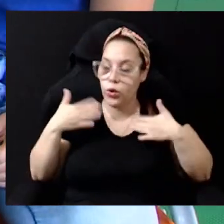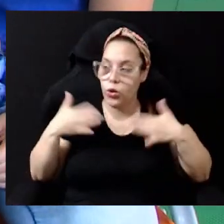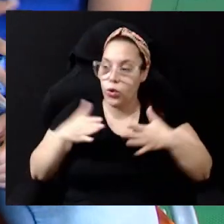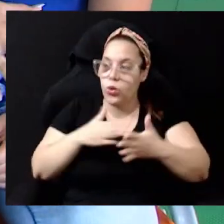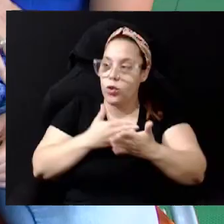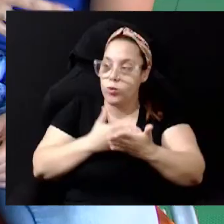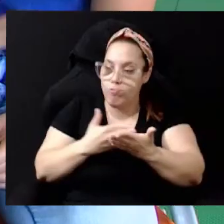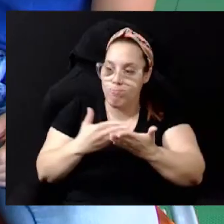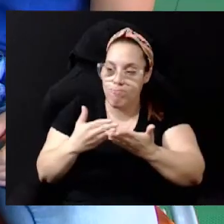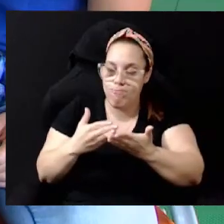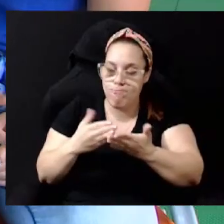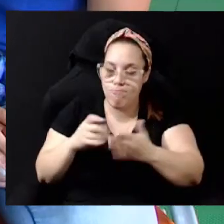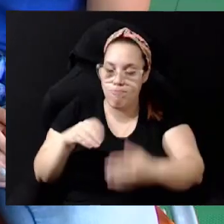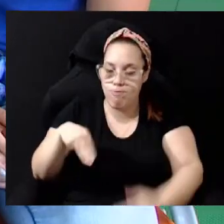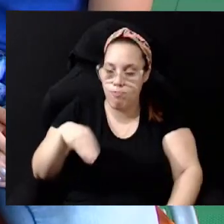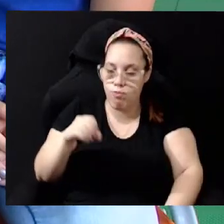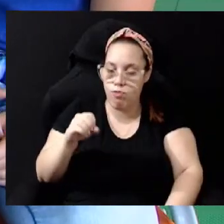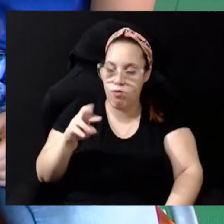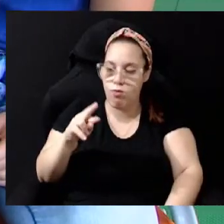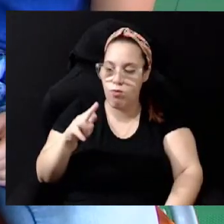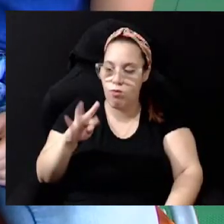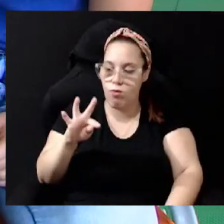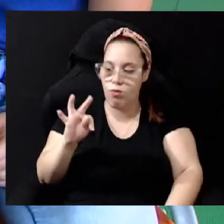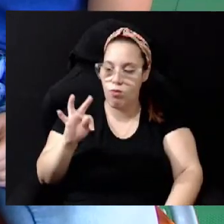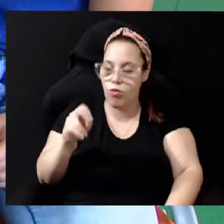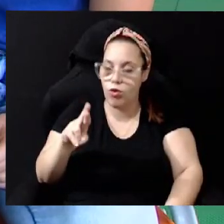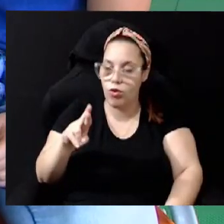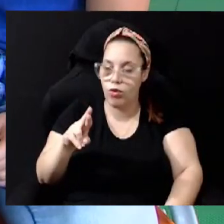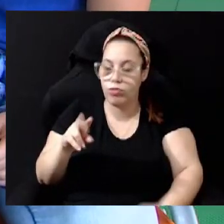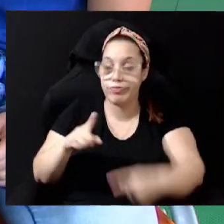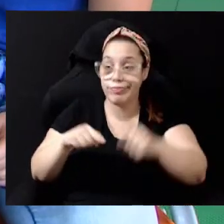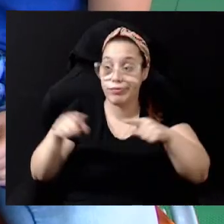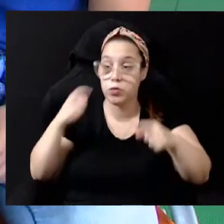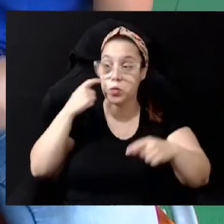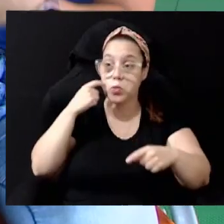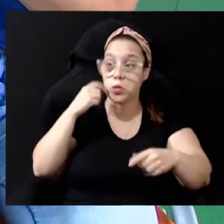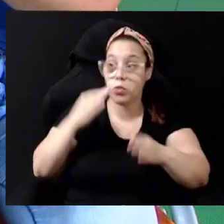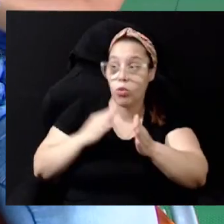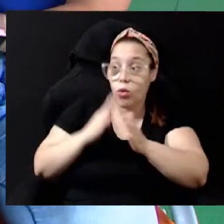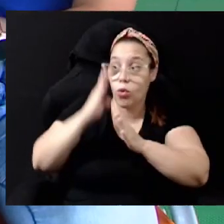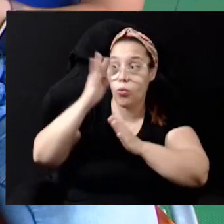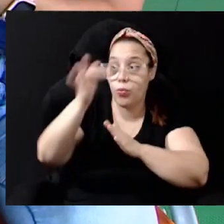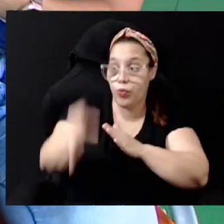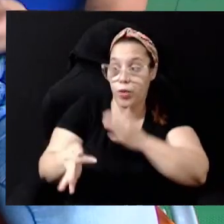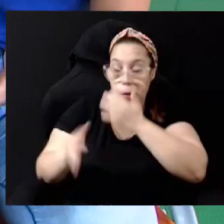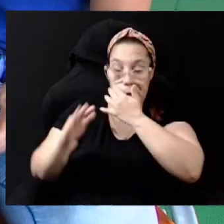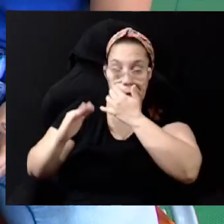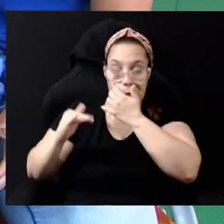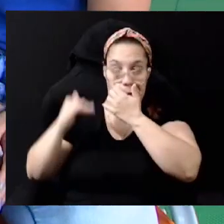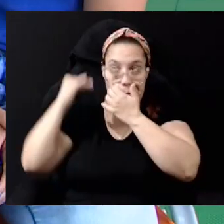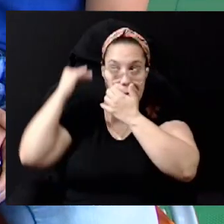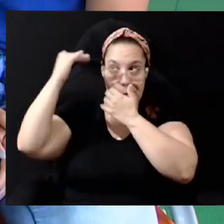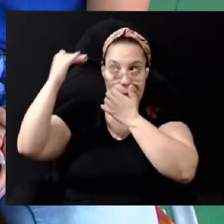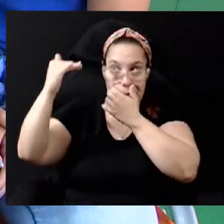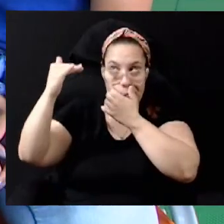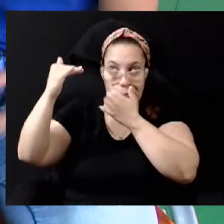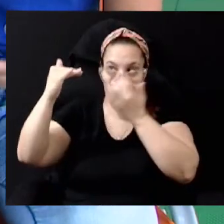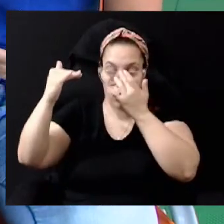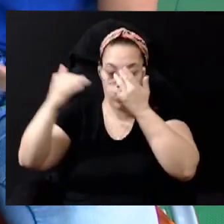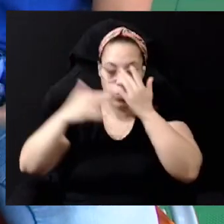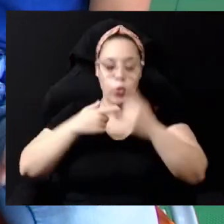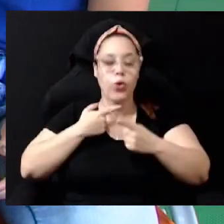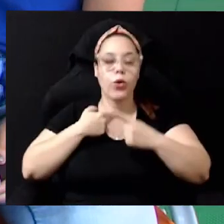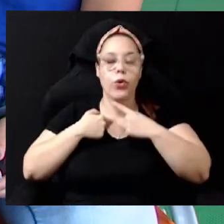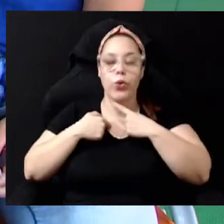repertório motor muito vasto, o que vai perdurar pelo resto da vida. Então lá na frente, quando eles forem adultos, eles vão